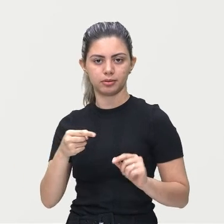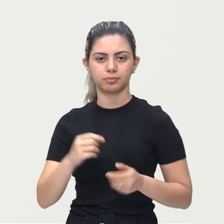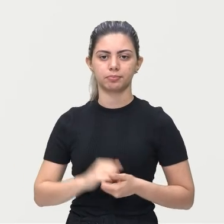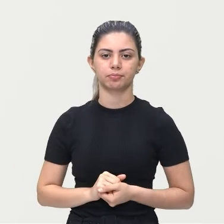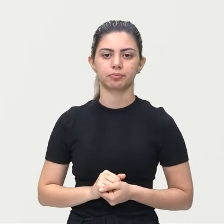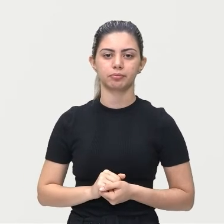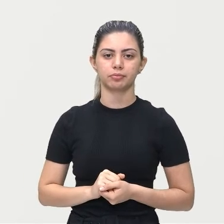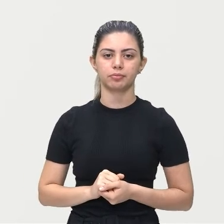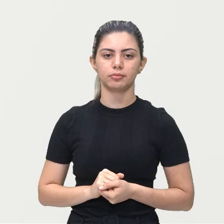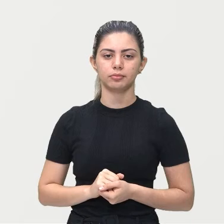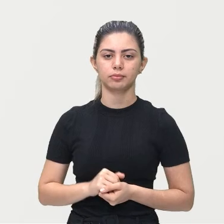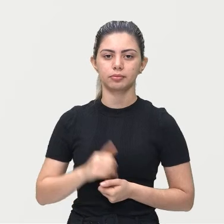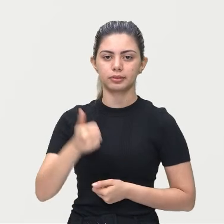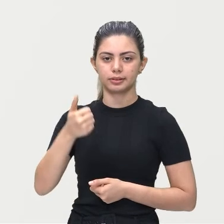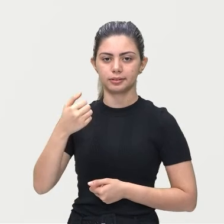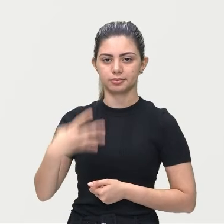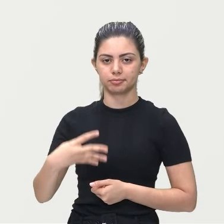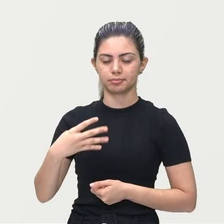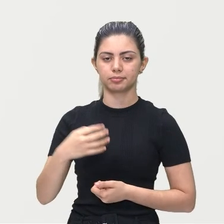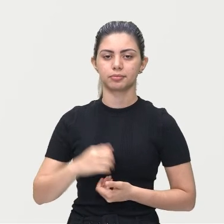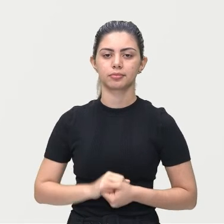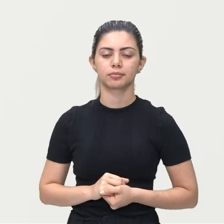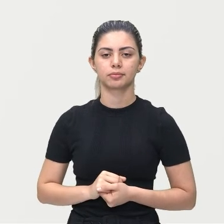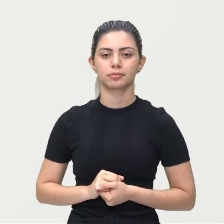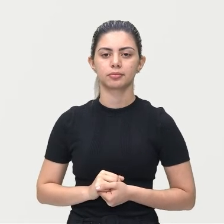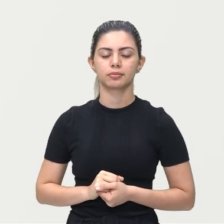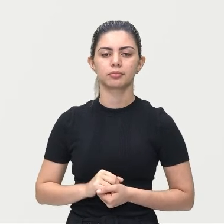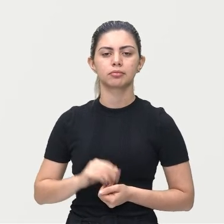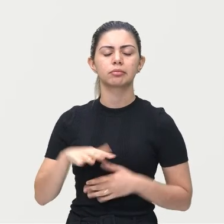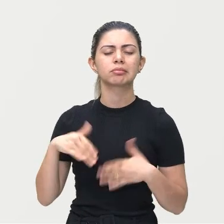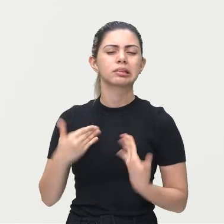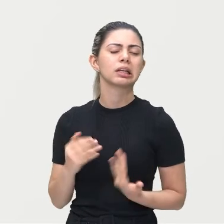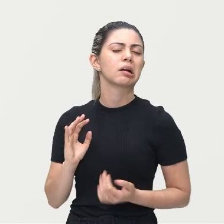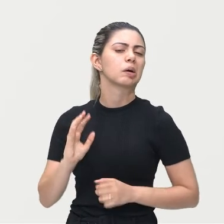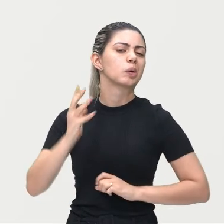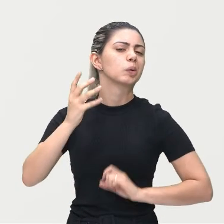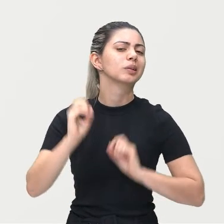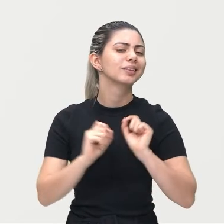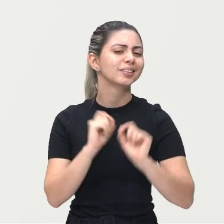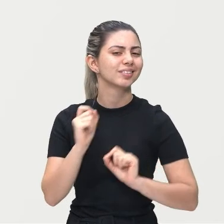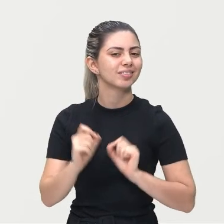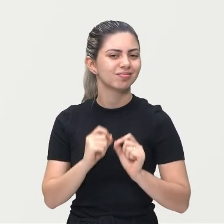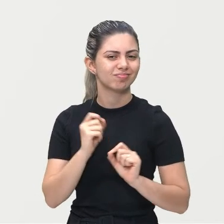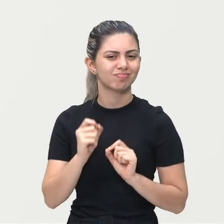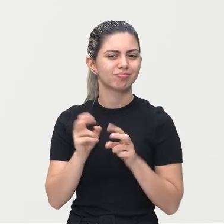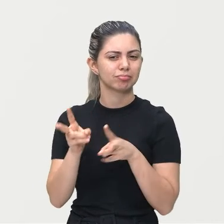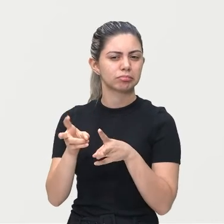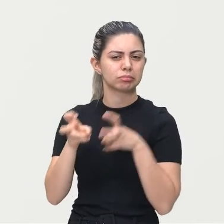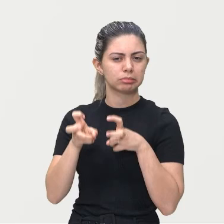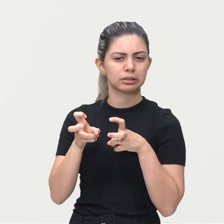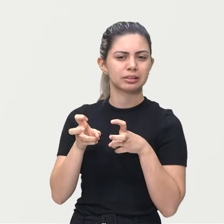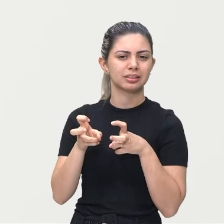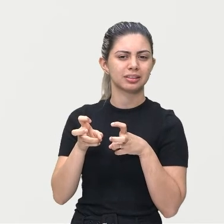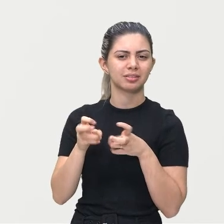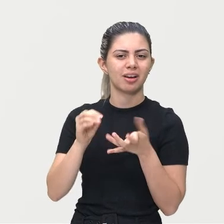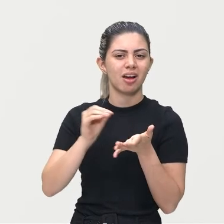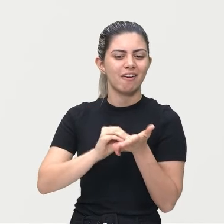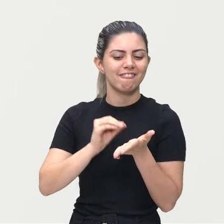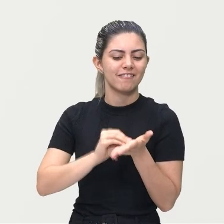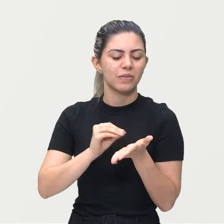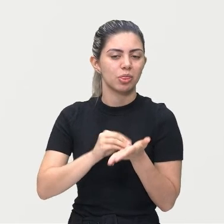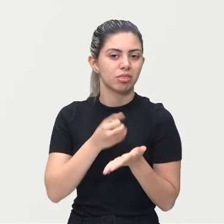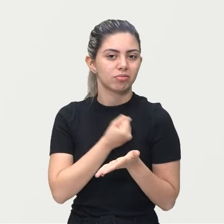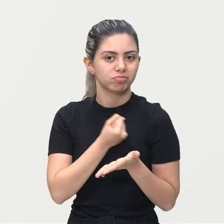aí agora, olha, a parte decimal. Pessoal, o que está acontecendo aqui? Olha lá, aqui ó,